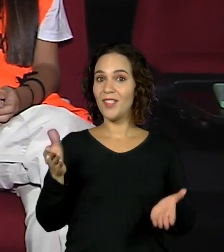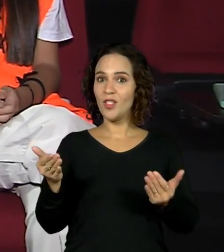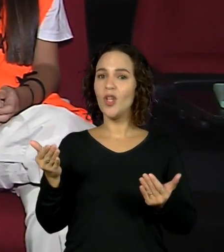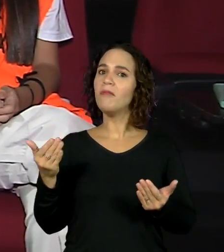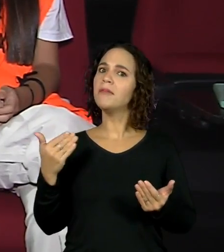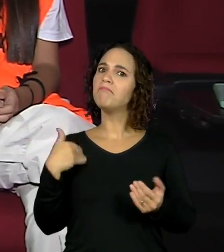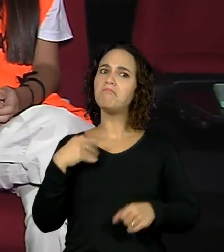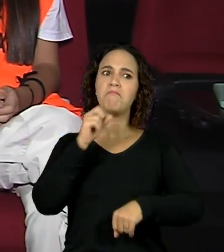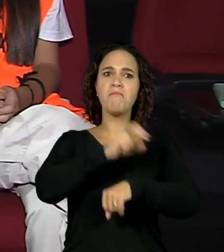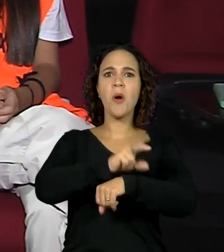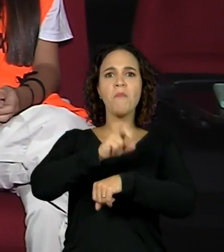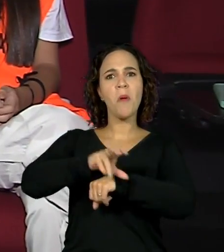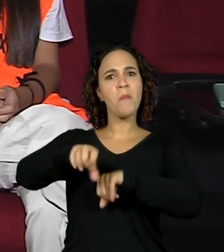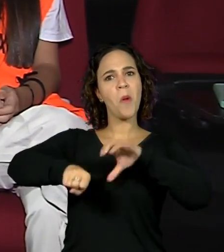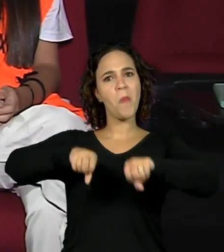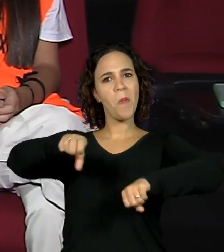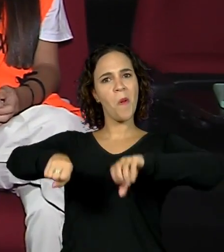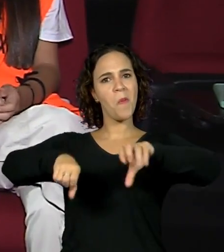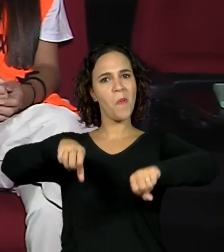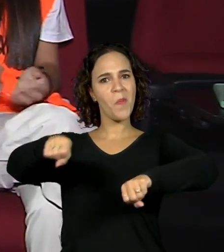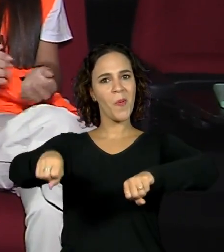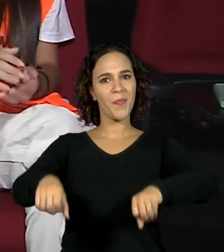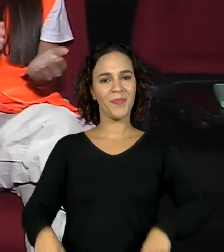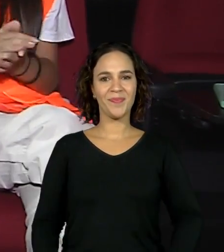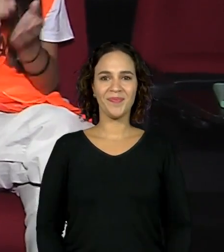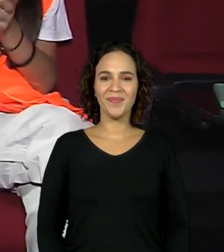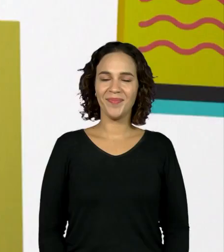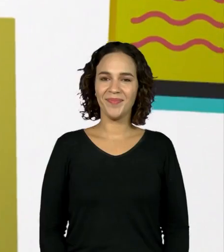cada vez mais espaços.